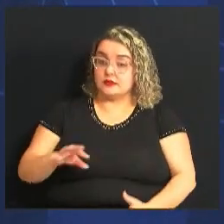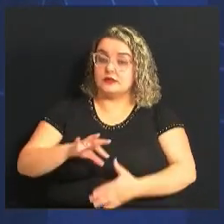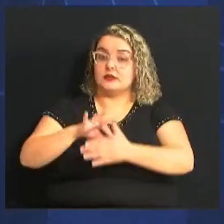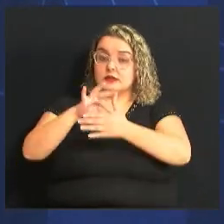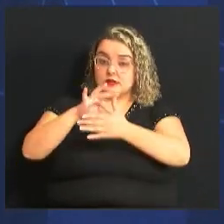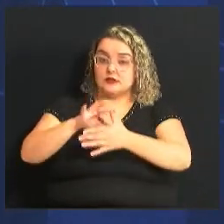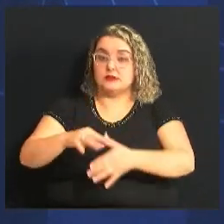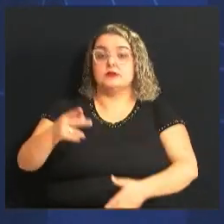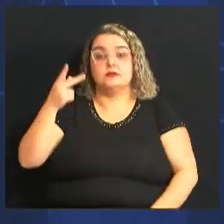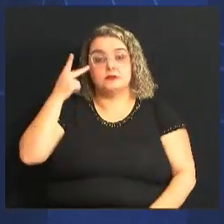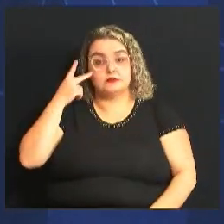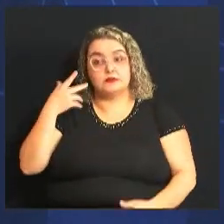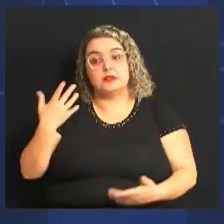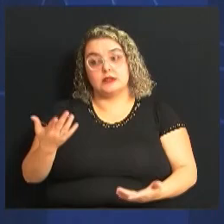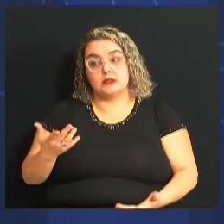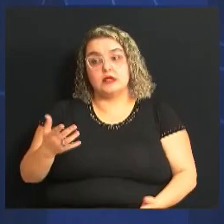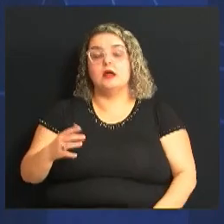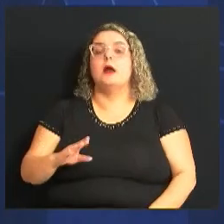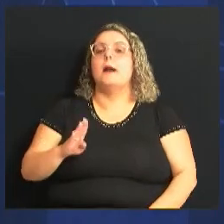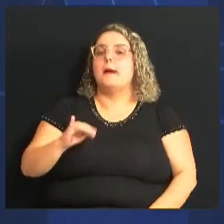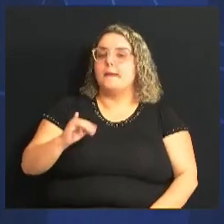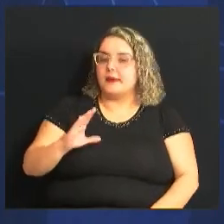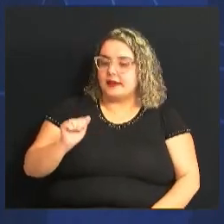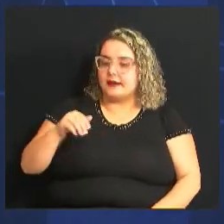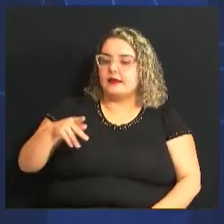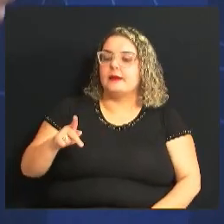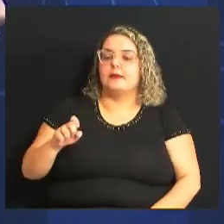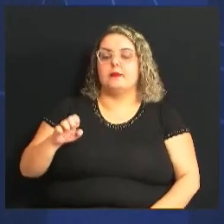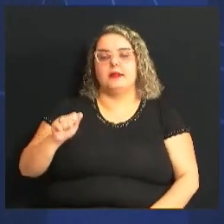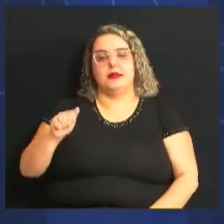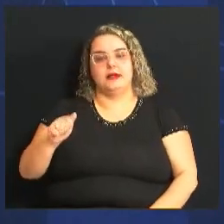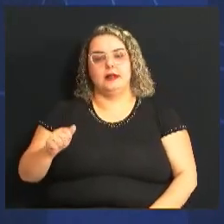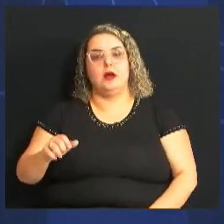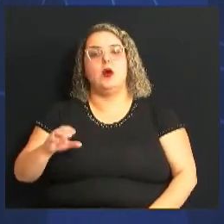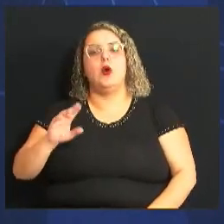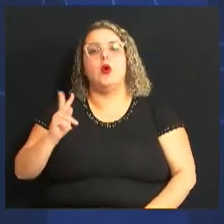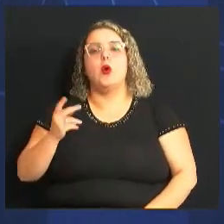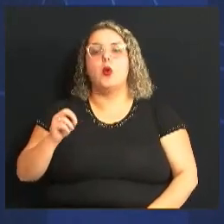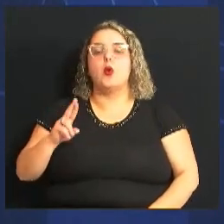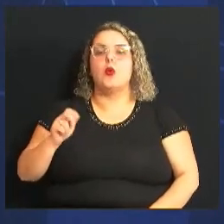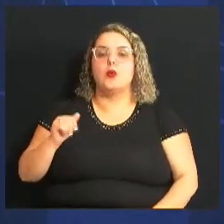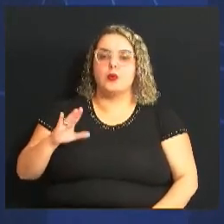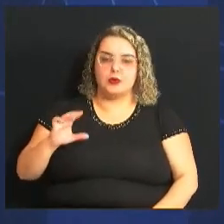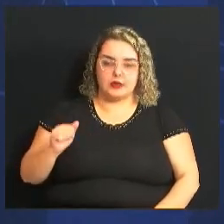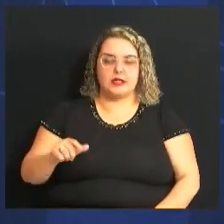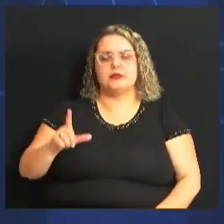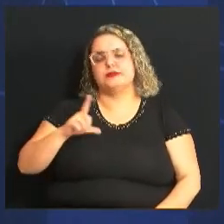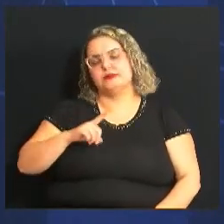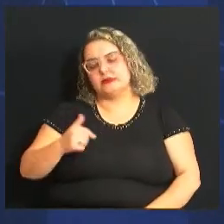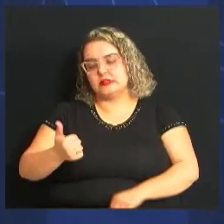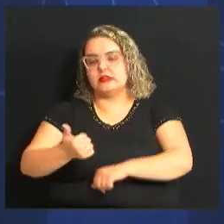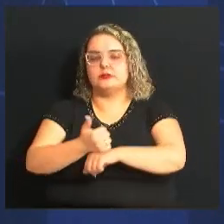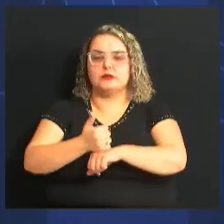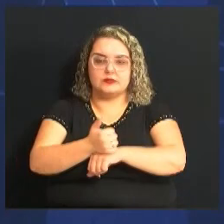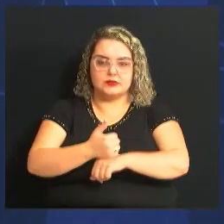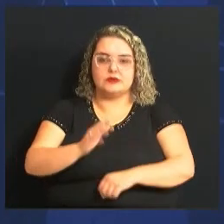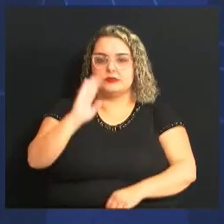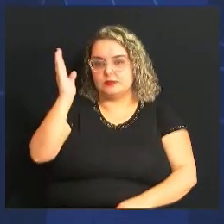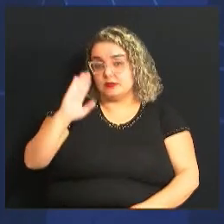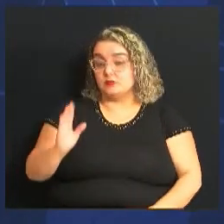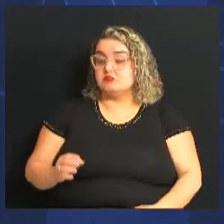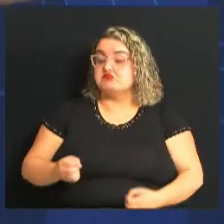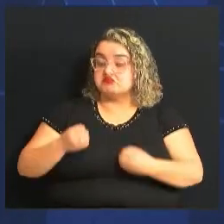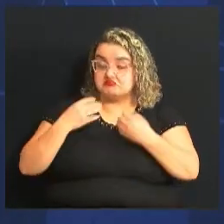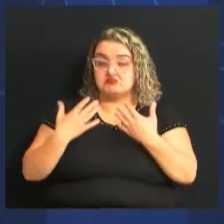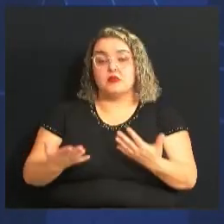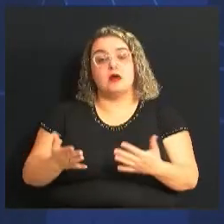equipe bicampeã, que tem o experiente Horácio de Léo, tem jogadores também de seleção brasileira, tem tudo para ser um grande confronto, e quem sabe o